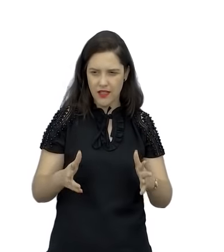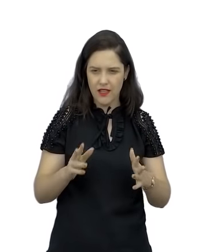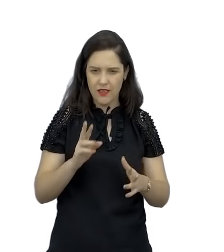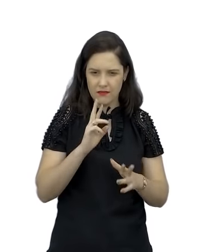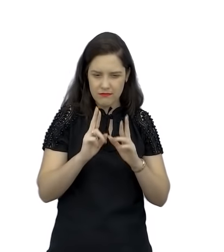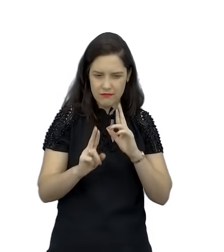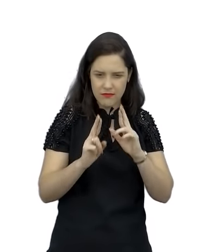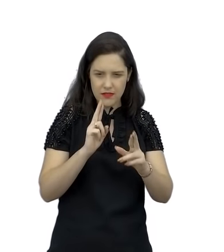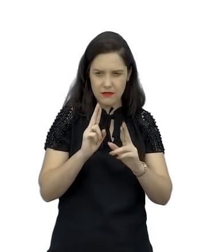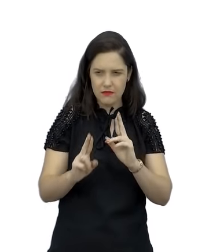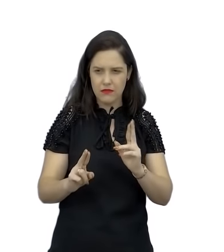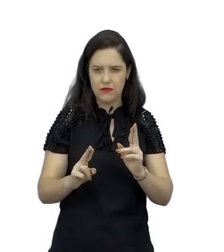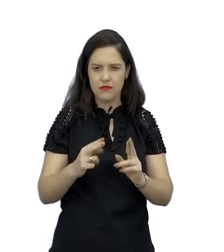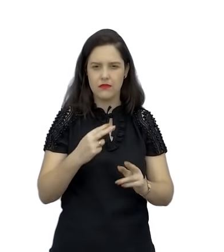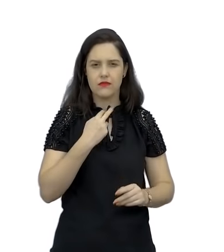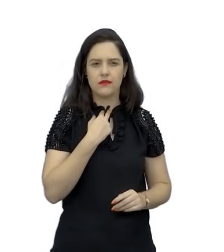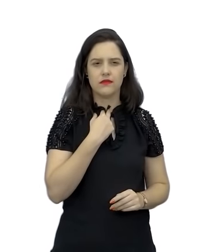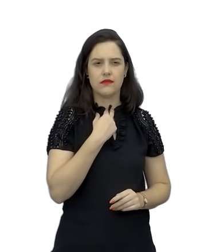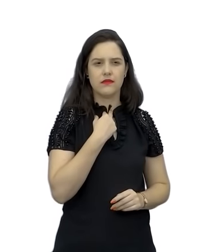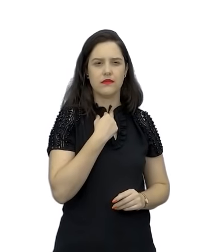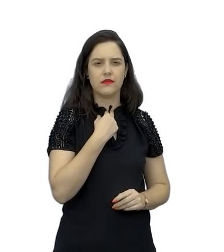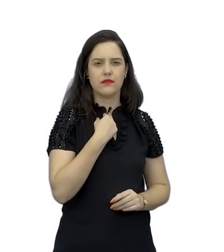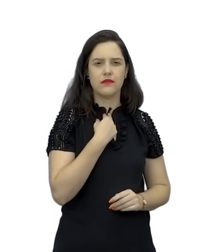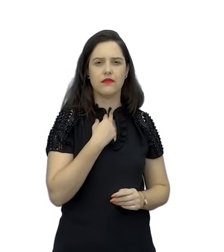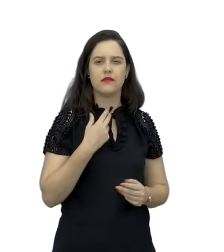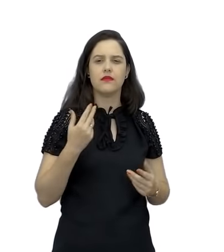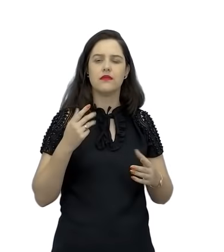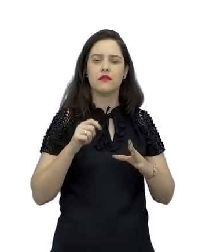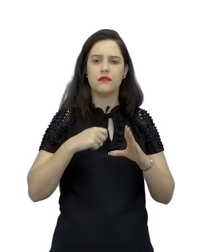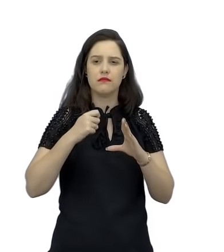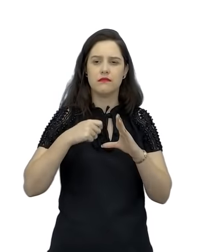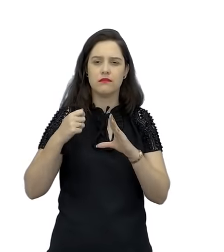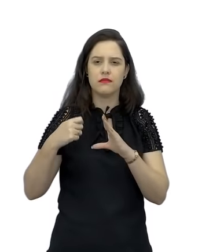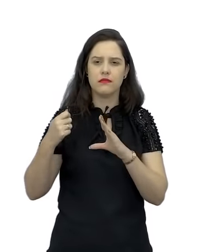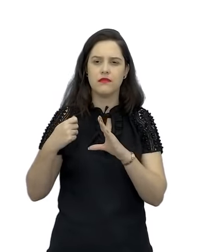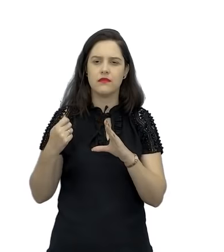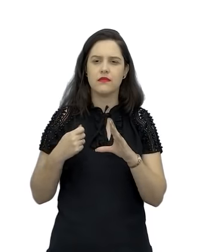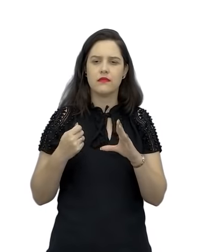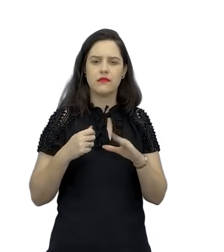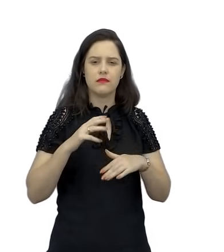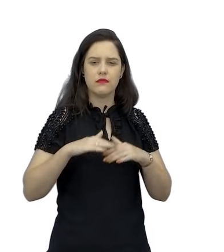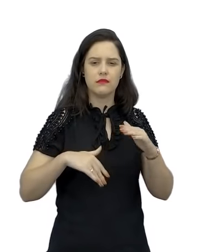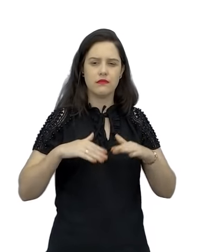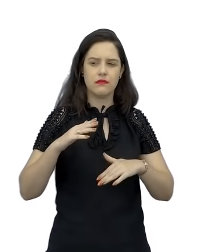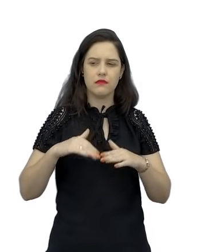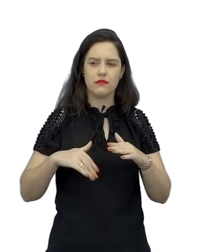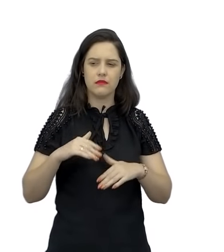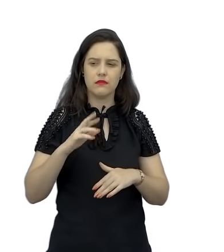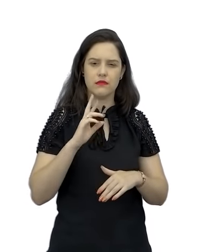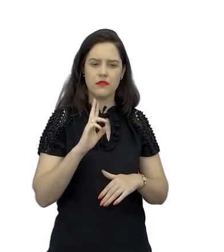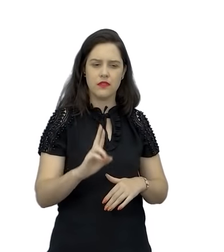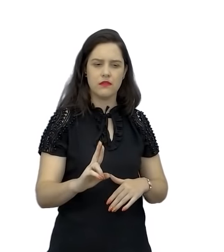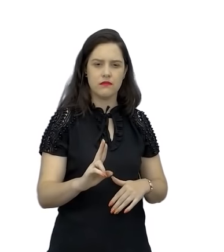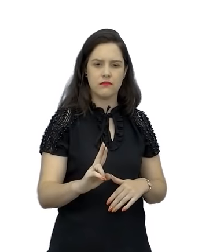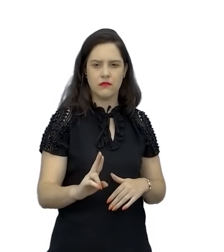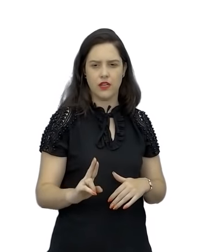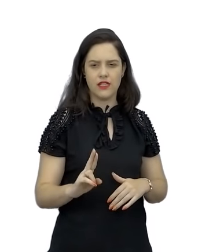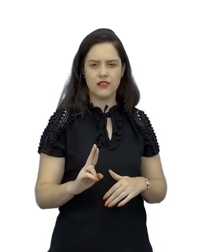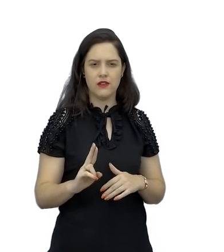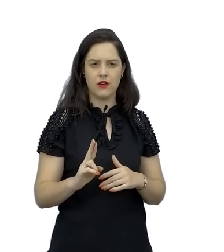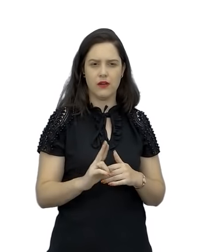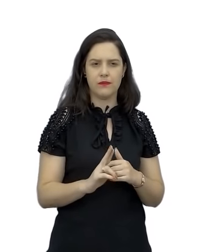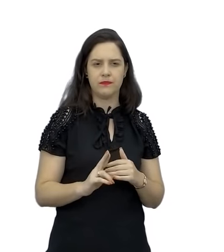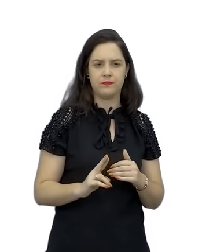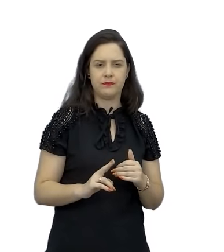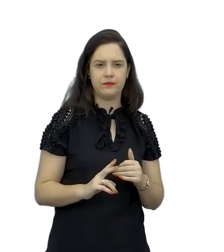para os estudantes, né? Eu fiz algumas gravações me vendo dando aula, e aí quando eu via, eu falava, ai meu Deus, eu já dei a resposta